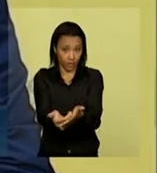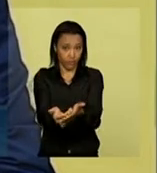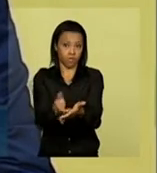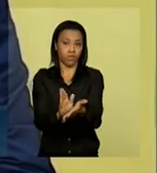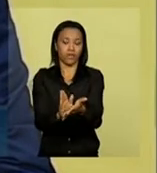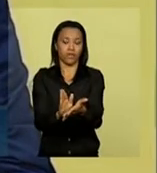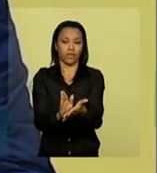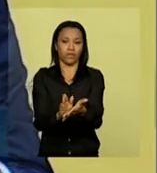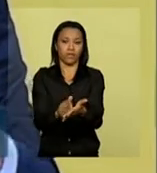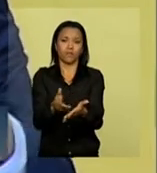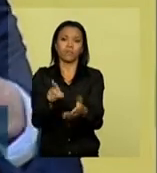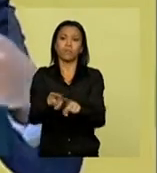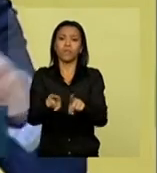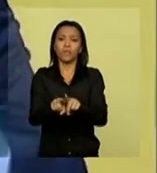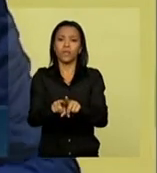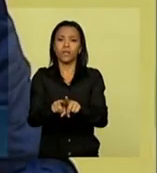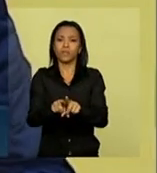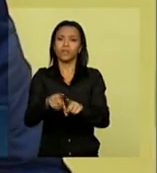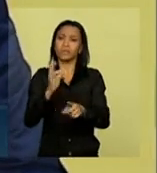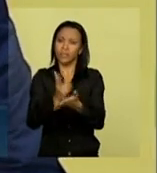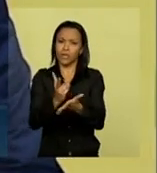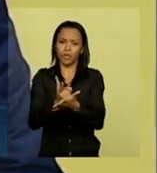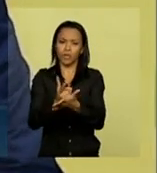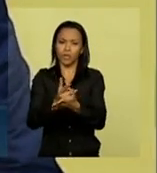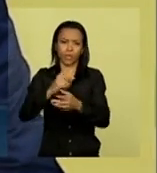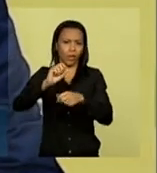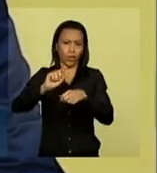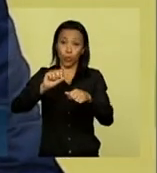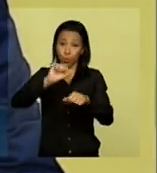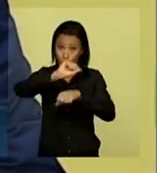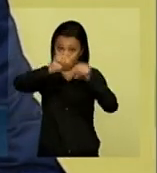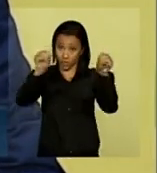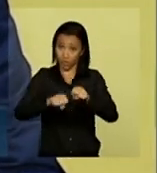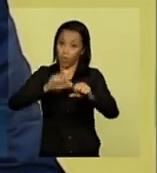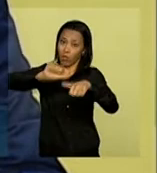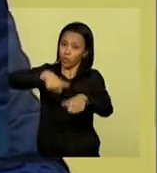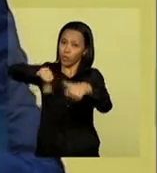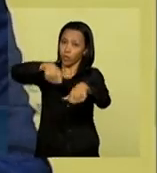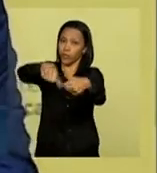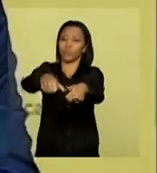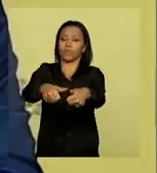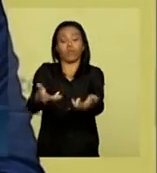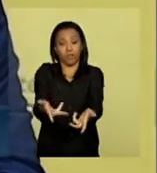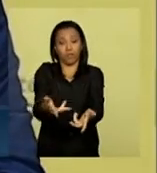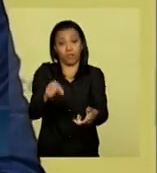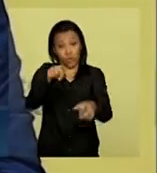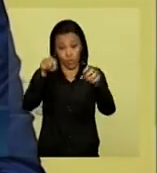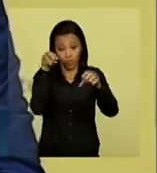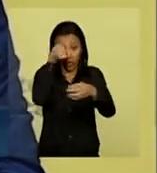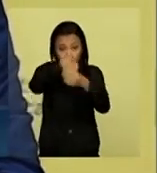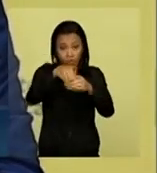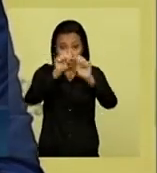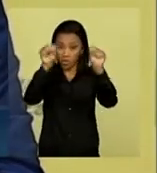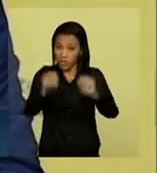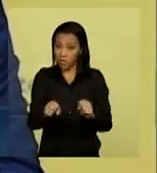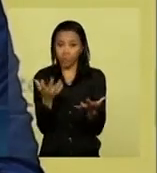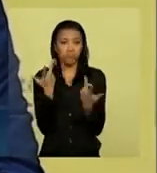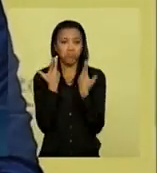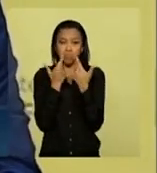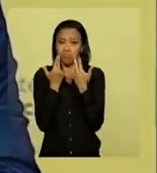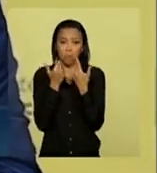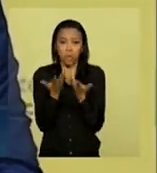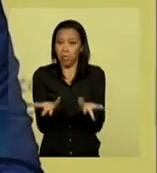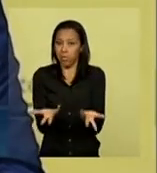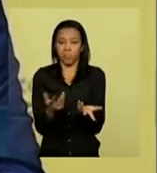coletiva no final do o novo dado que tá o tempo inteiro mudando 408 1486 tão sistema funcionou perfeitamente